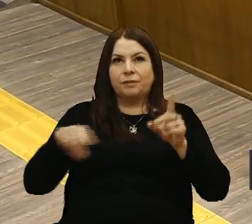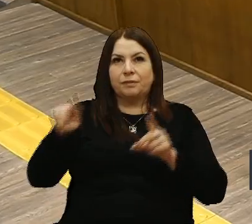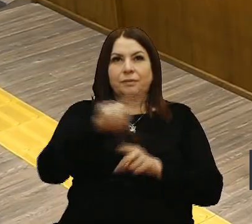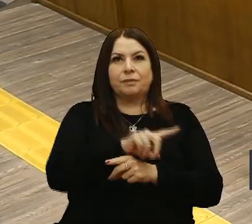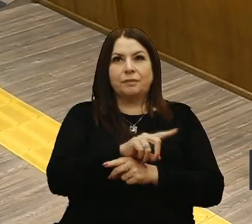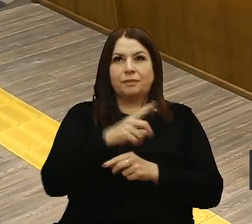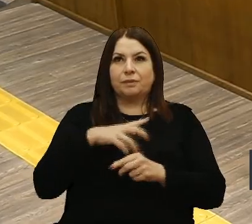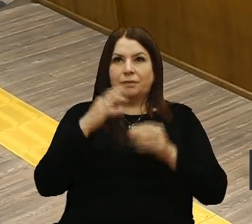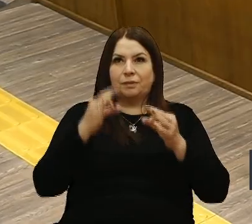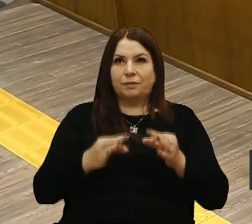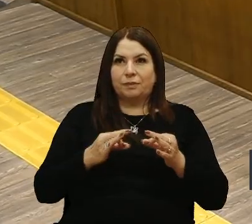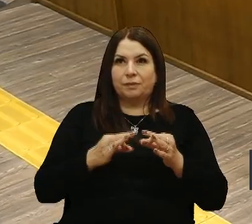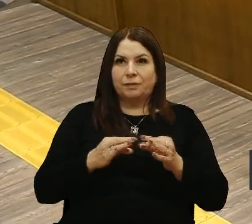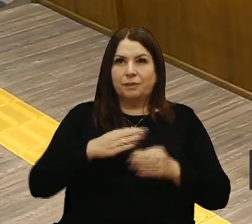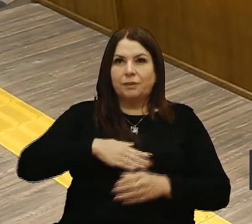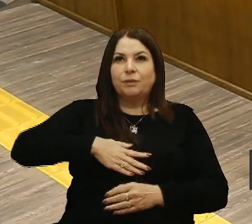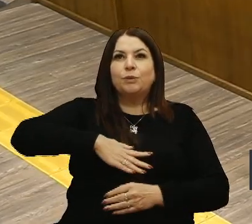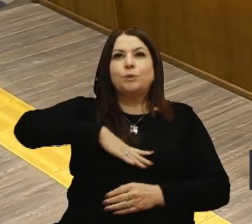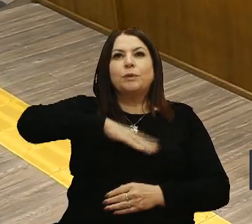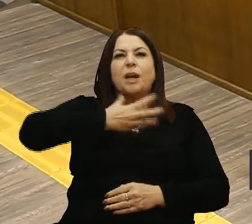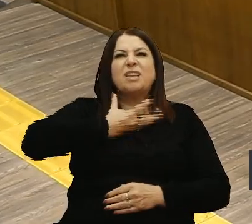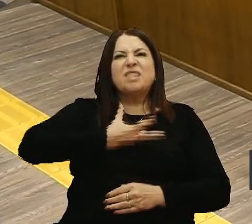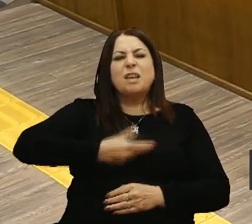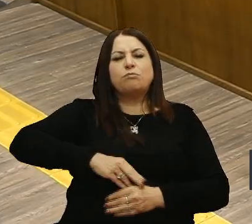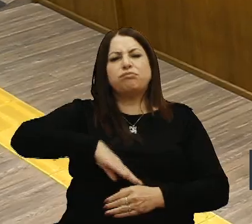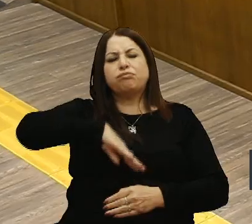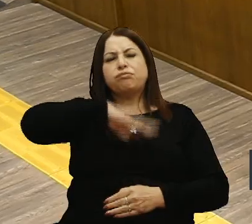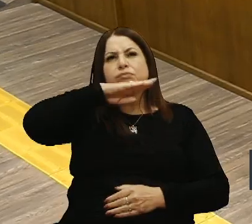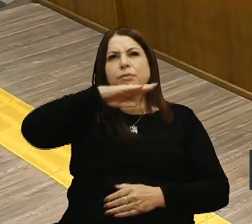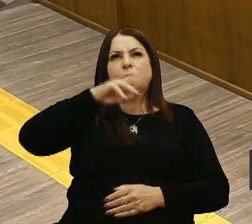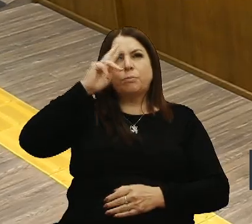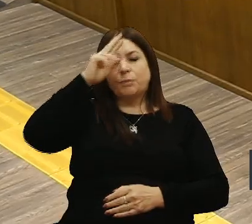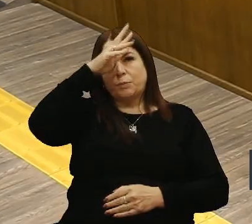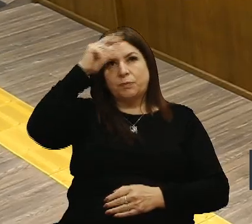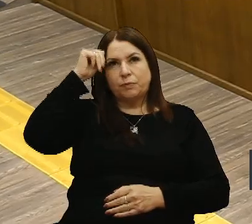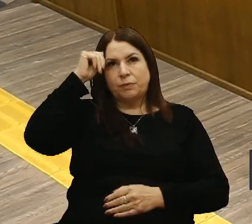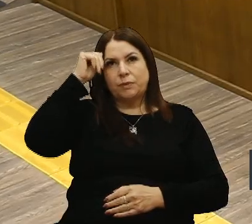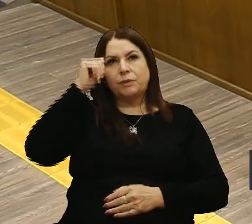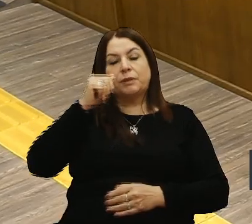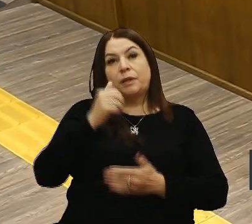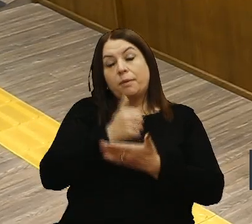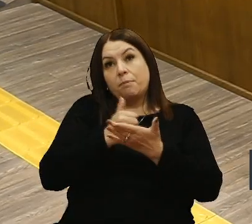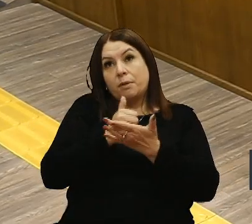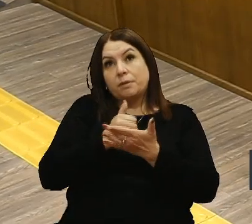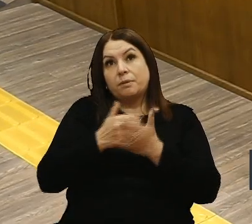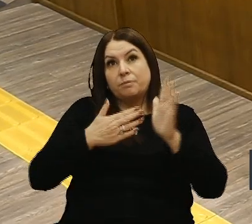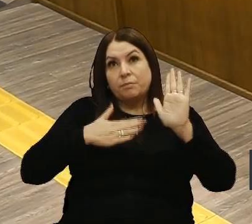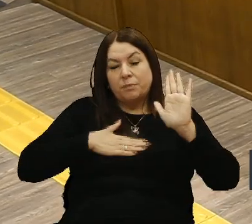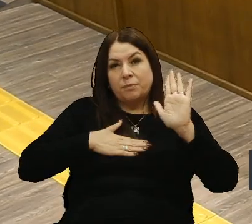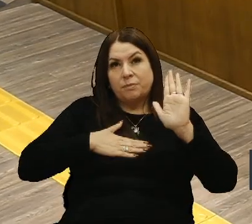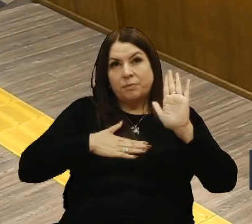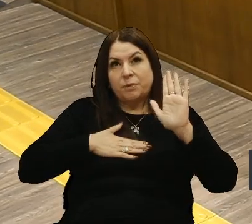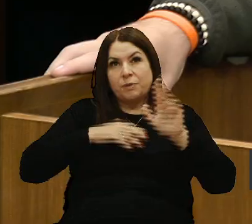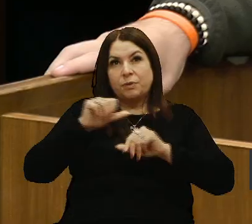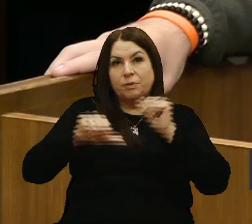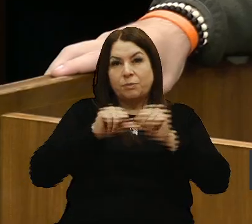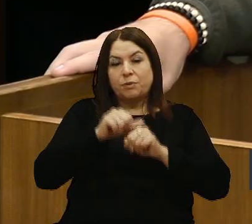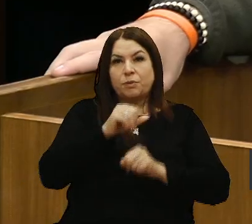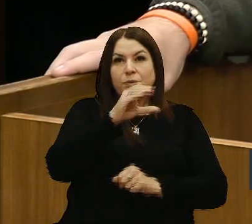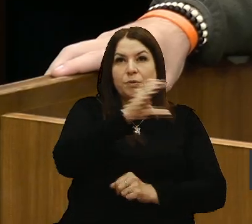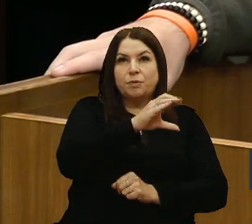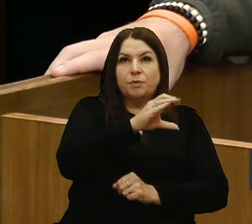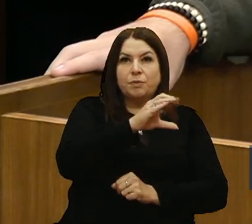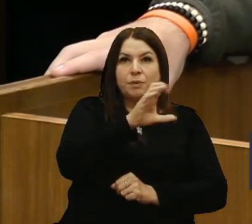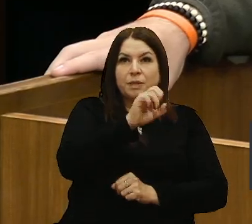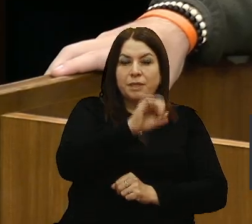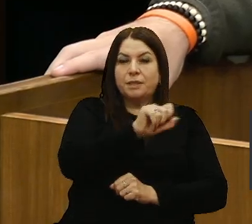e com certeza eles estão exaustos porque o prefeito que o senhor é base promete transferir o CES e não